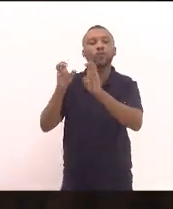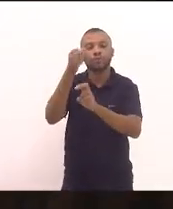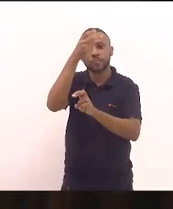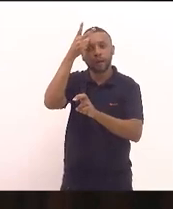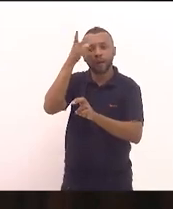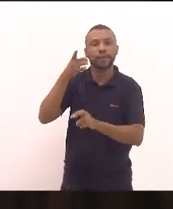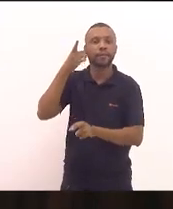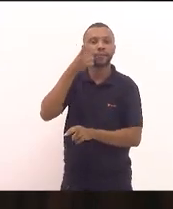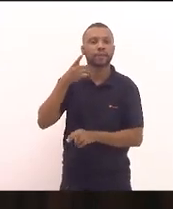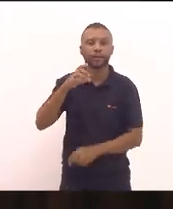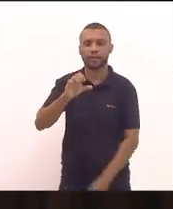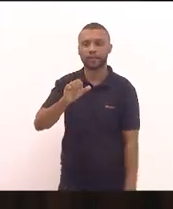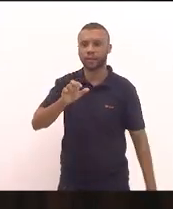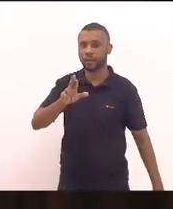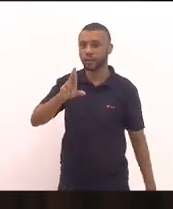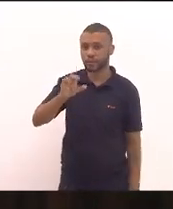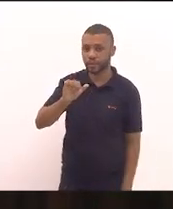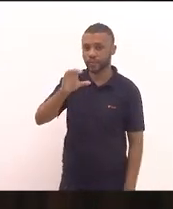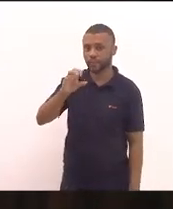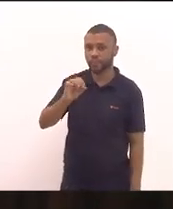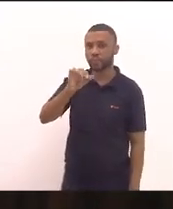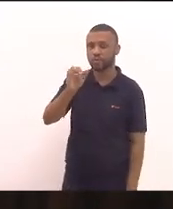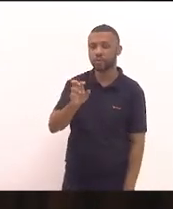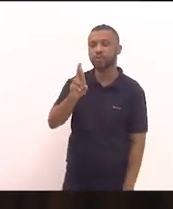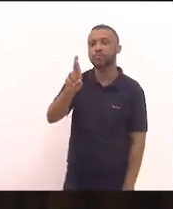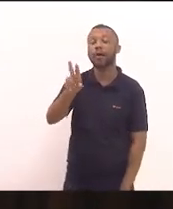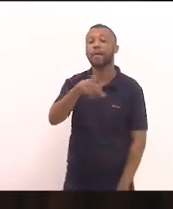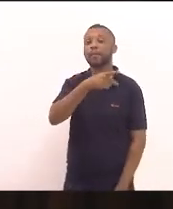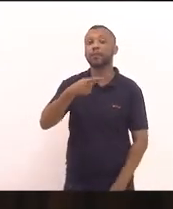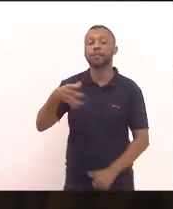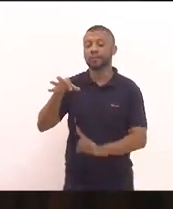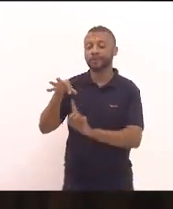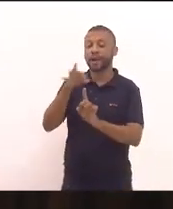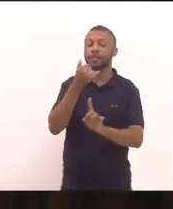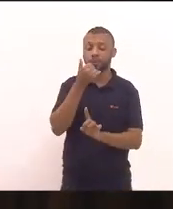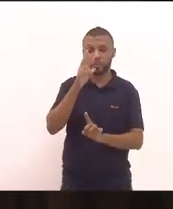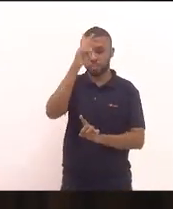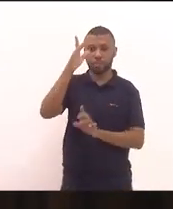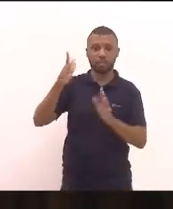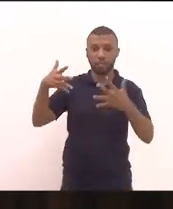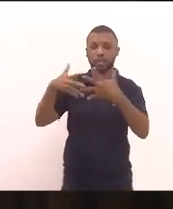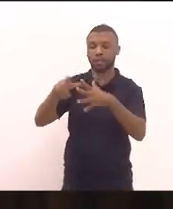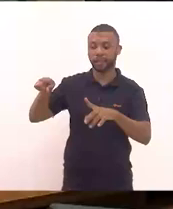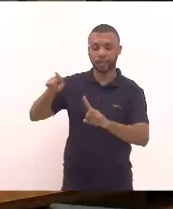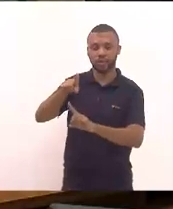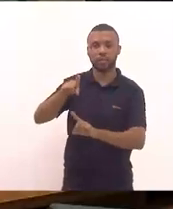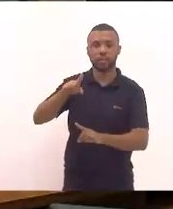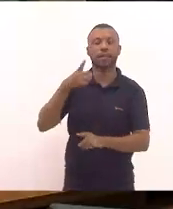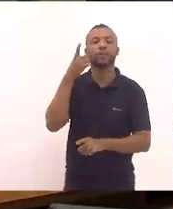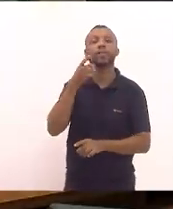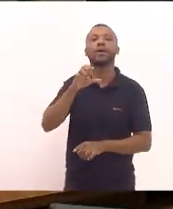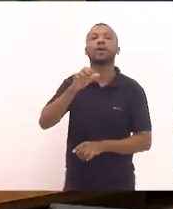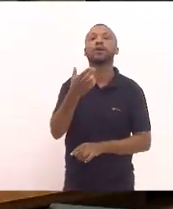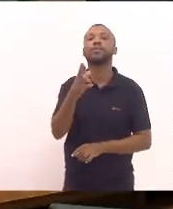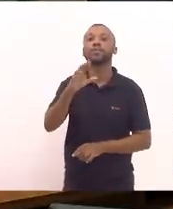Júnior. Deputado Eurico Júnior, a presidência designa... Ah, está aqui, o deputado Eurico.